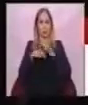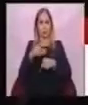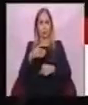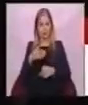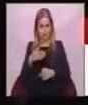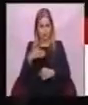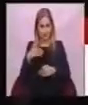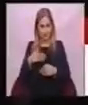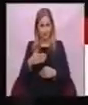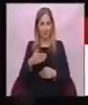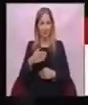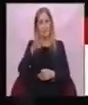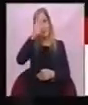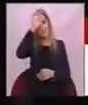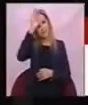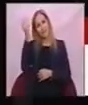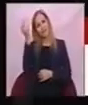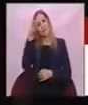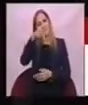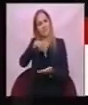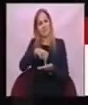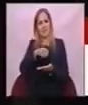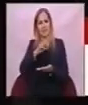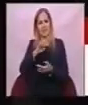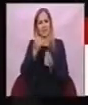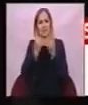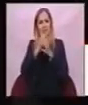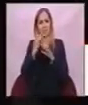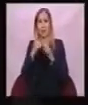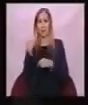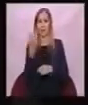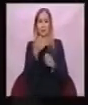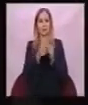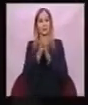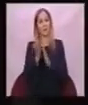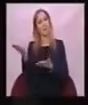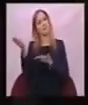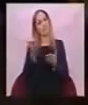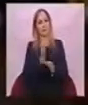Braga recebe a digressão SIC de todos nós. Estão todos convidados para a festa.